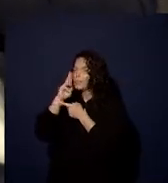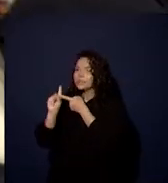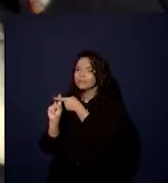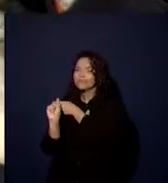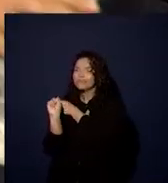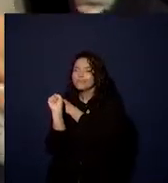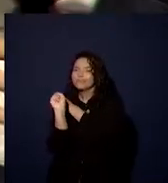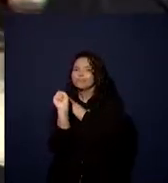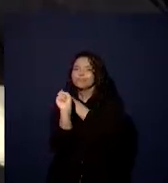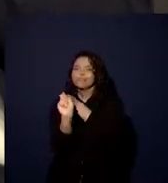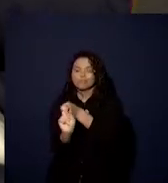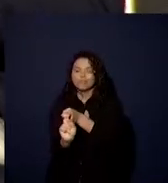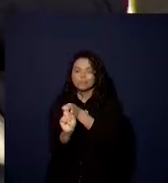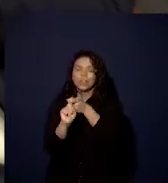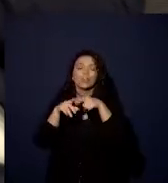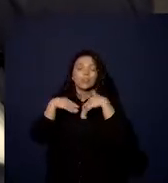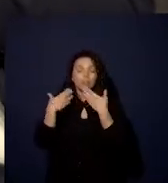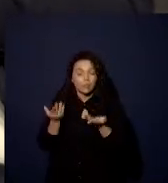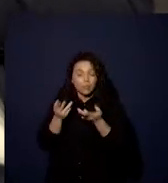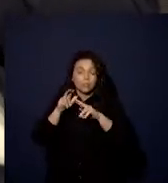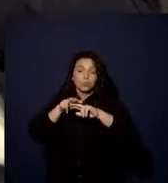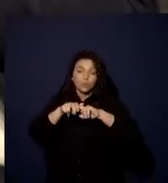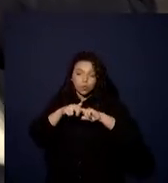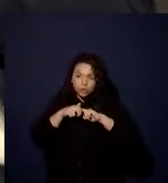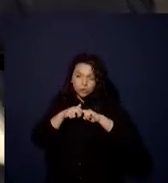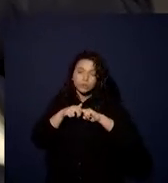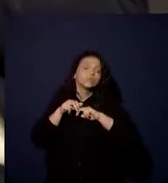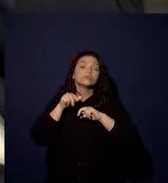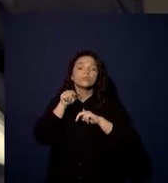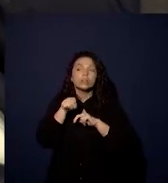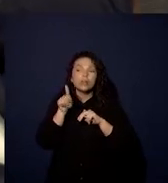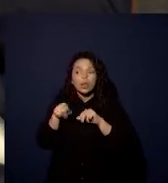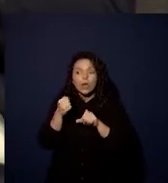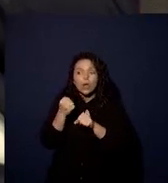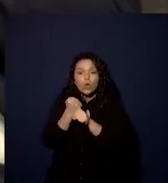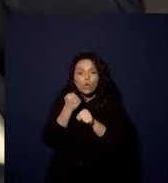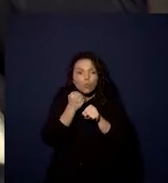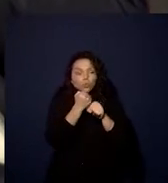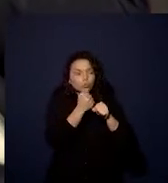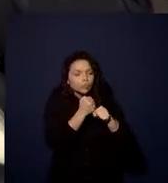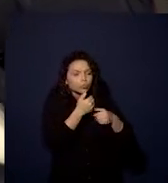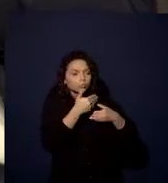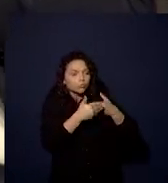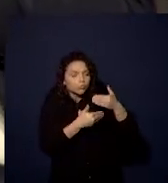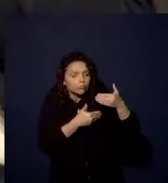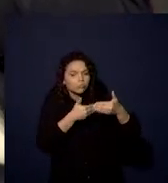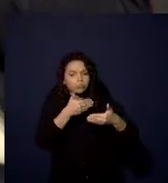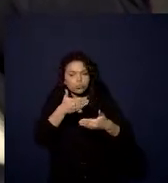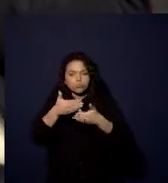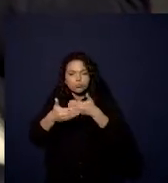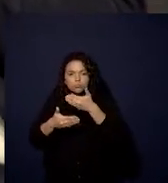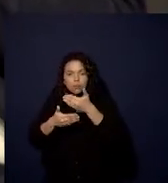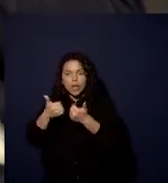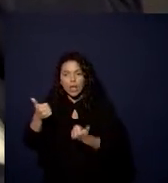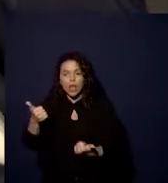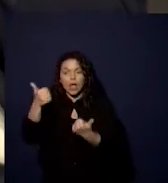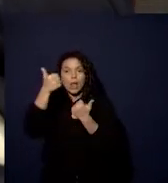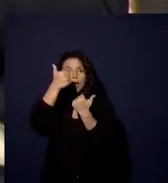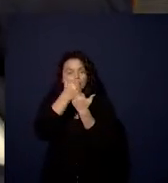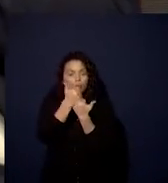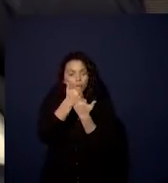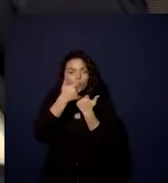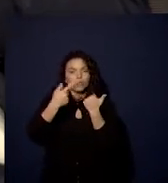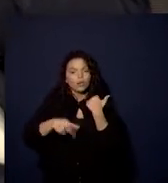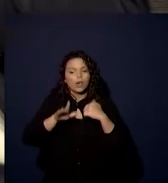além de uma geração de emprego muito grande uma construção não é com sistema de suporte que industrializaria muito